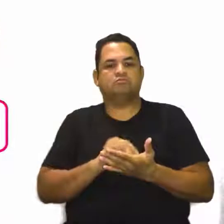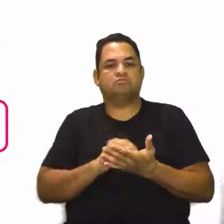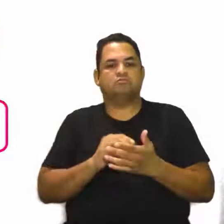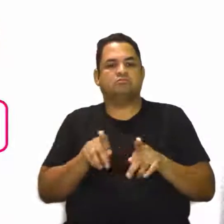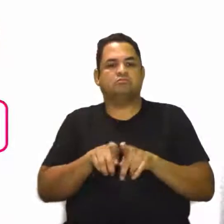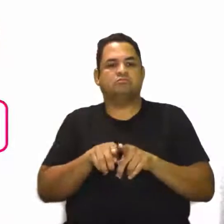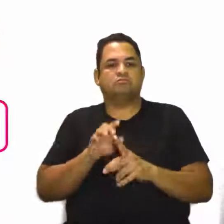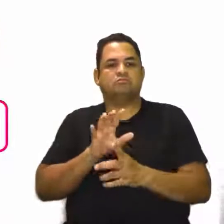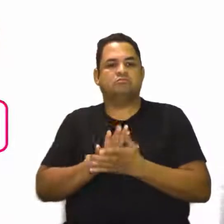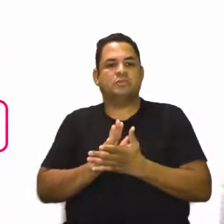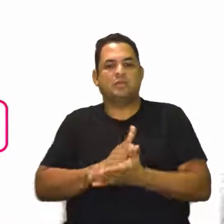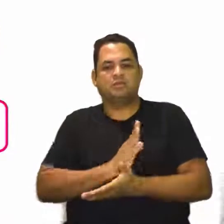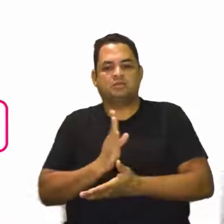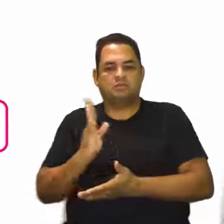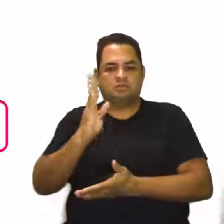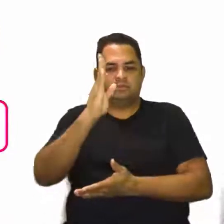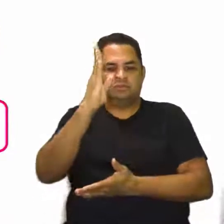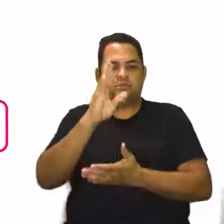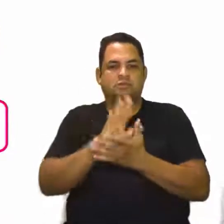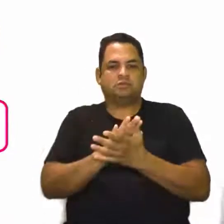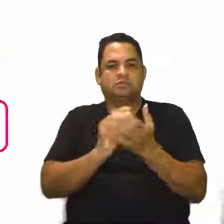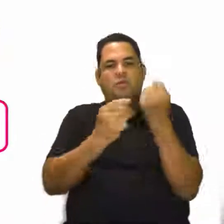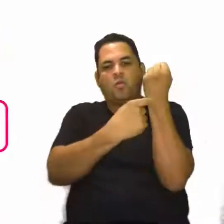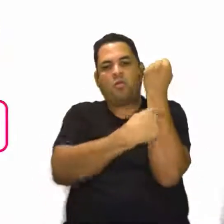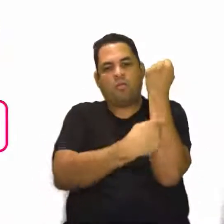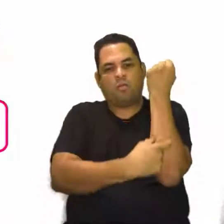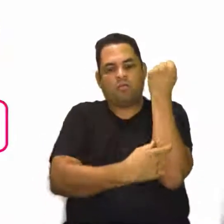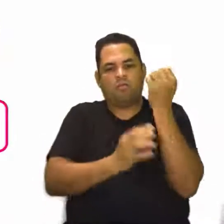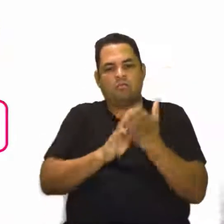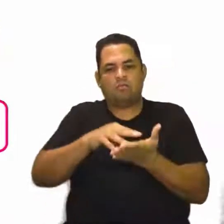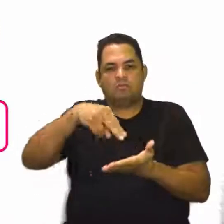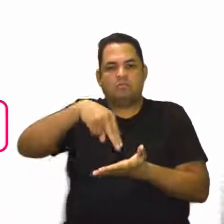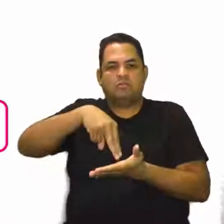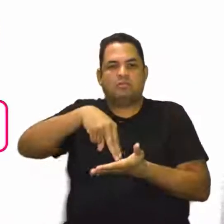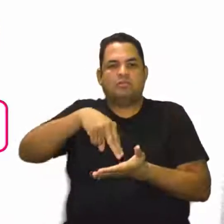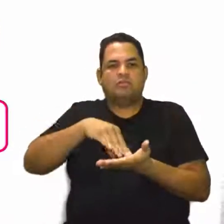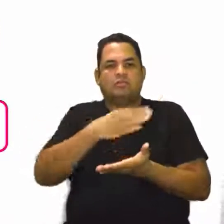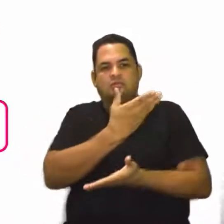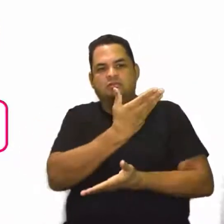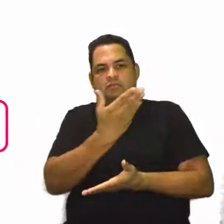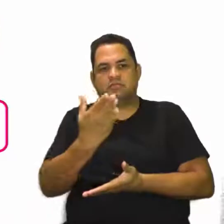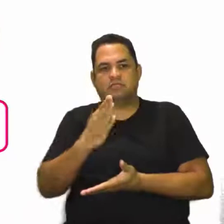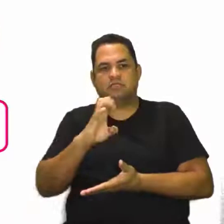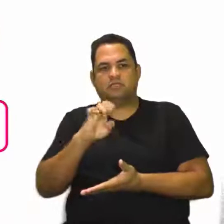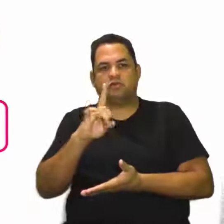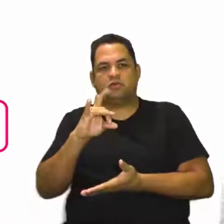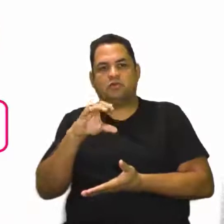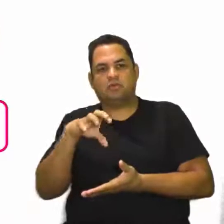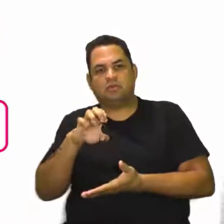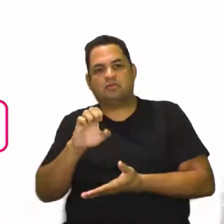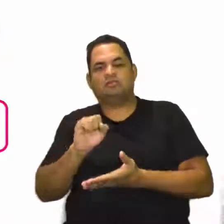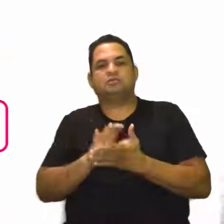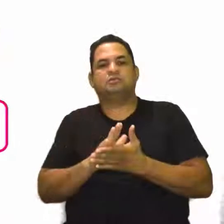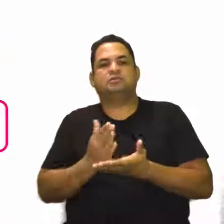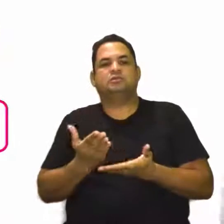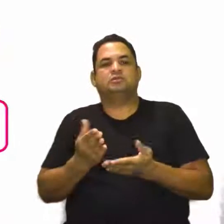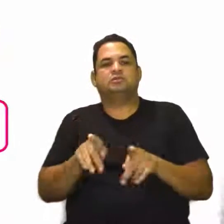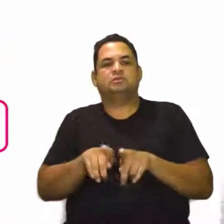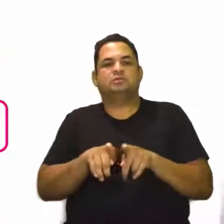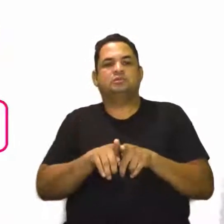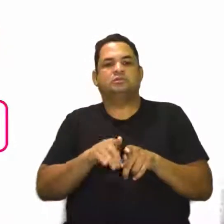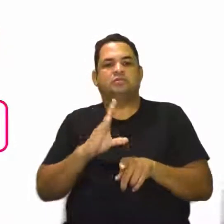abordagem sobre os desvios posturais. Então, a gente falou da escoliose, da curva em S ou em C. Falamos